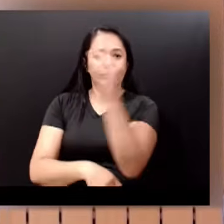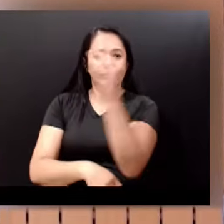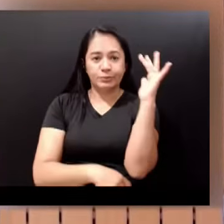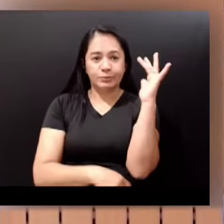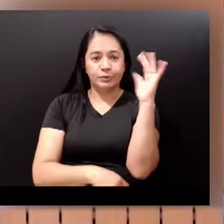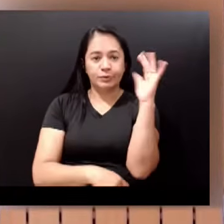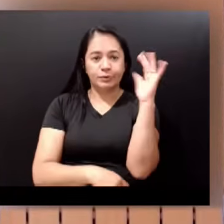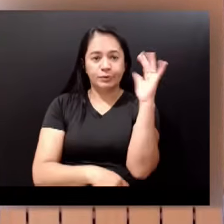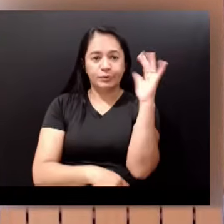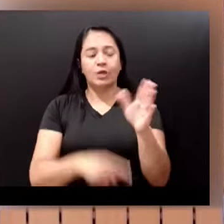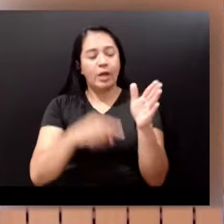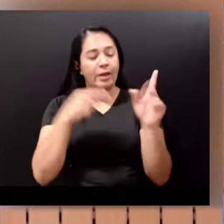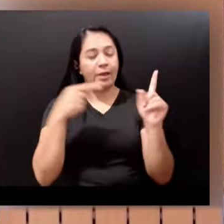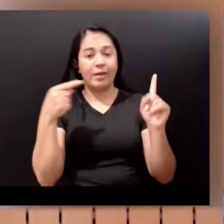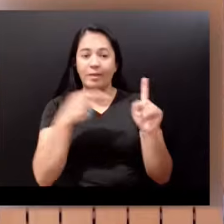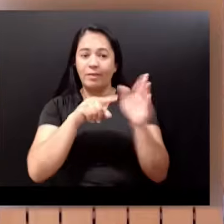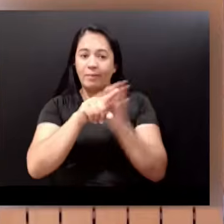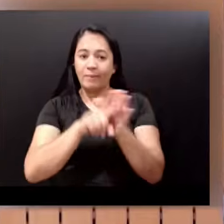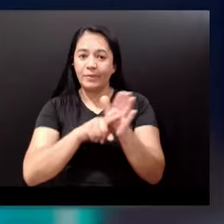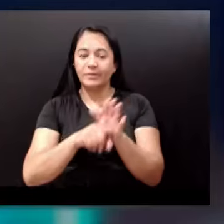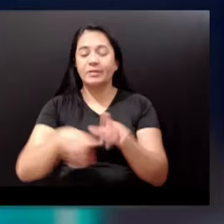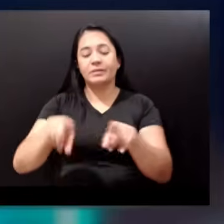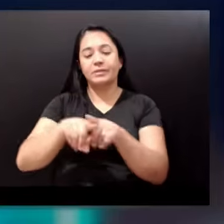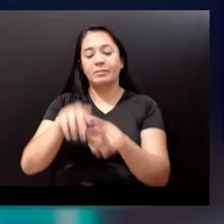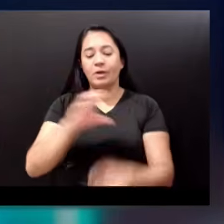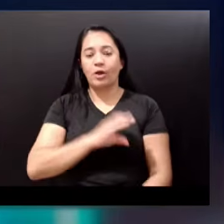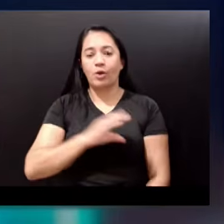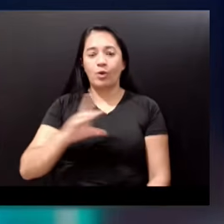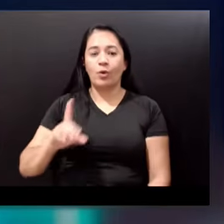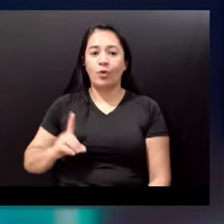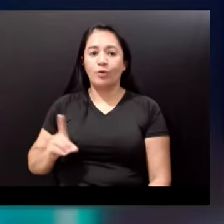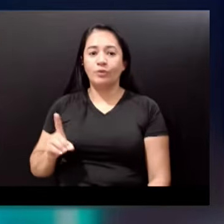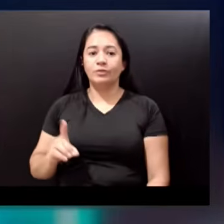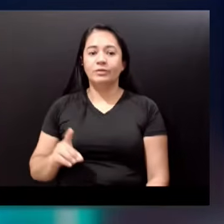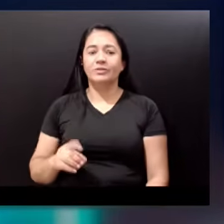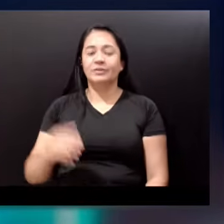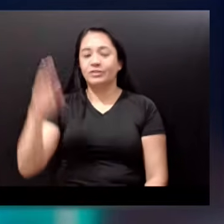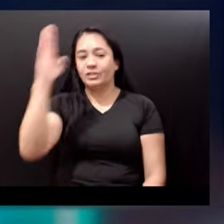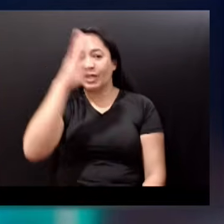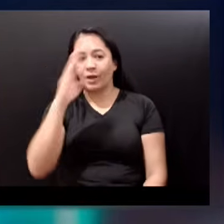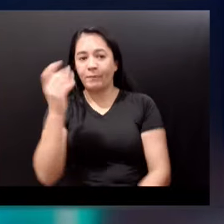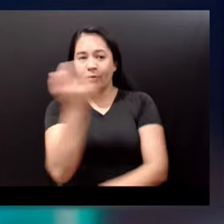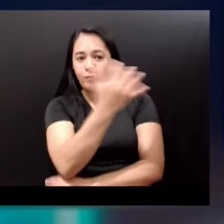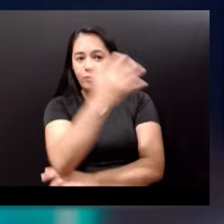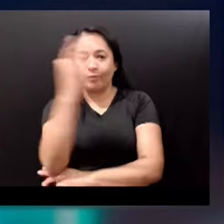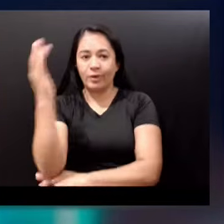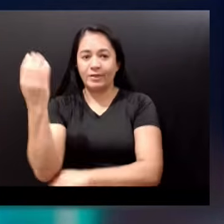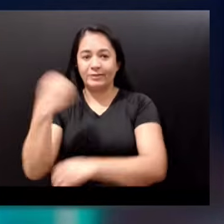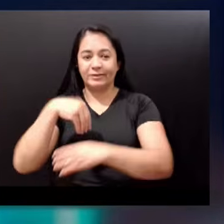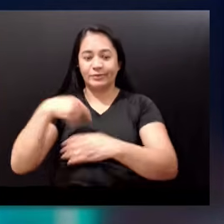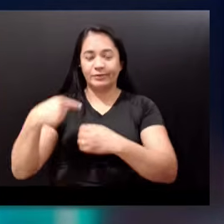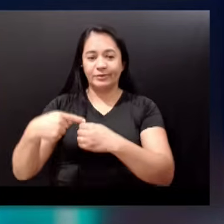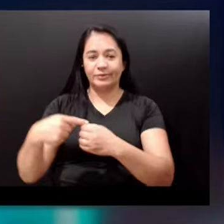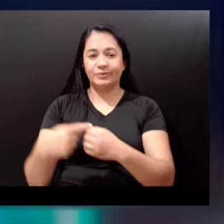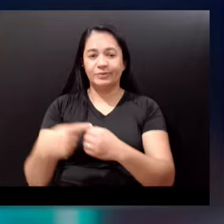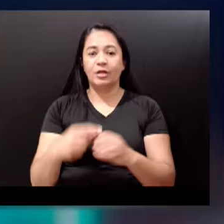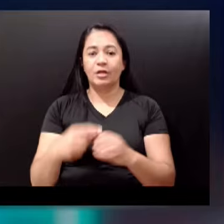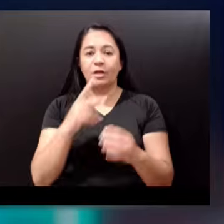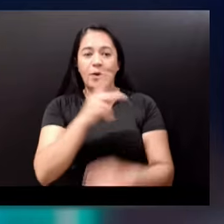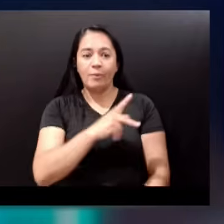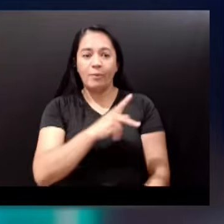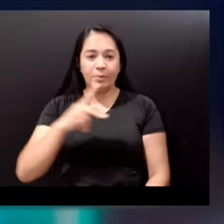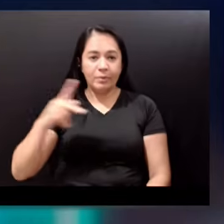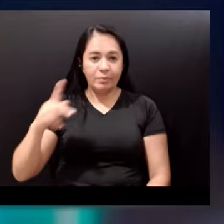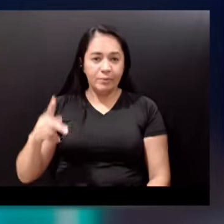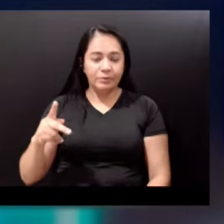pesquisador também é um dos coordenadores da Coletânea Brasileira de Arborização Urbana, como parte do Plano Nacional de Arborização Urbana